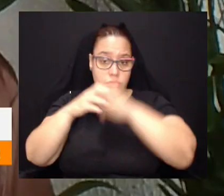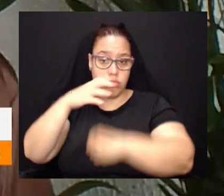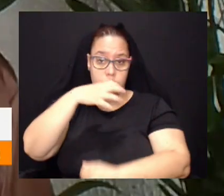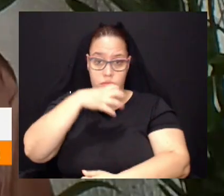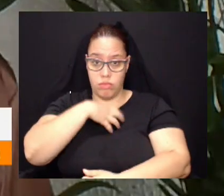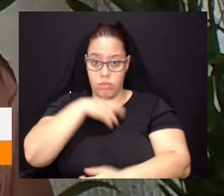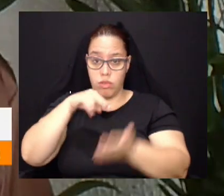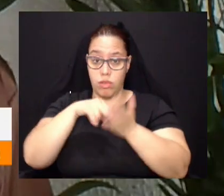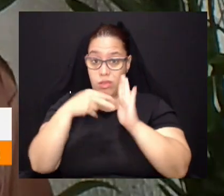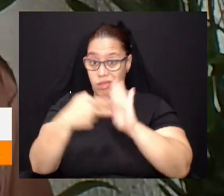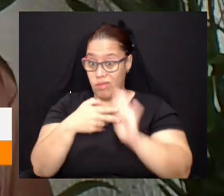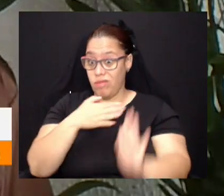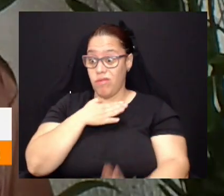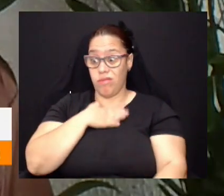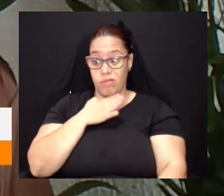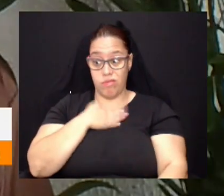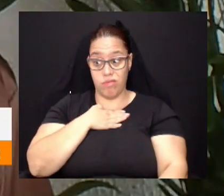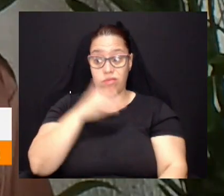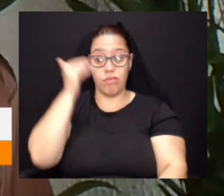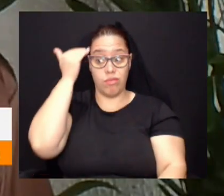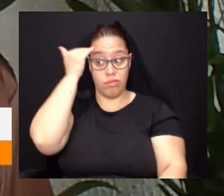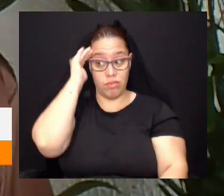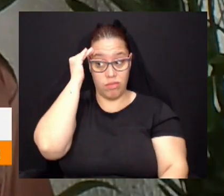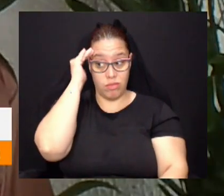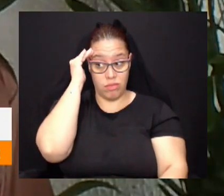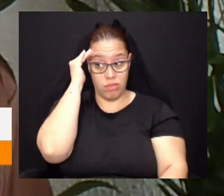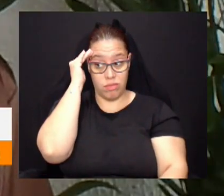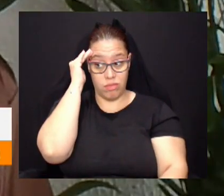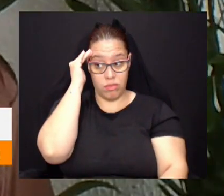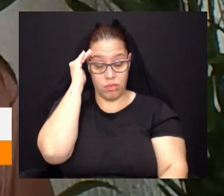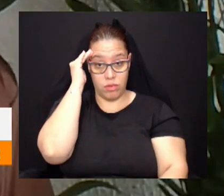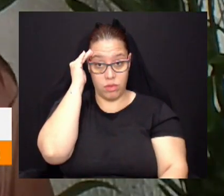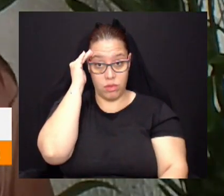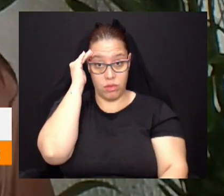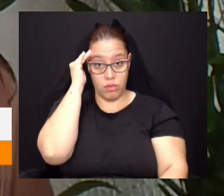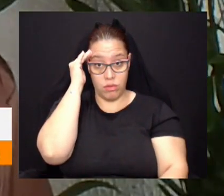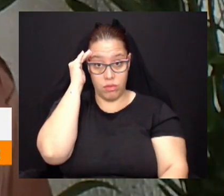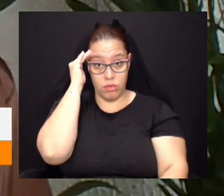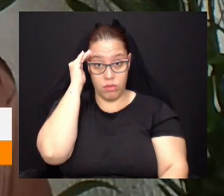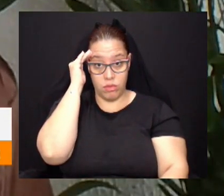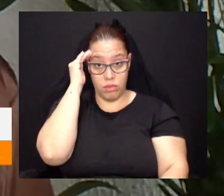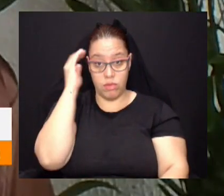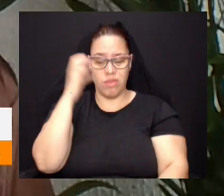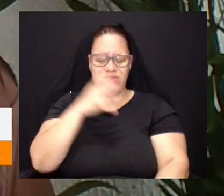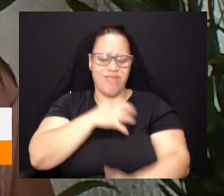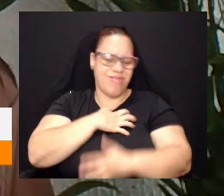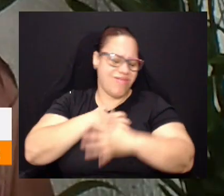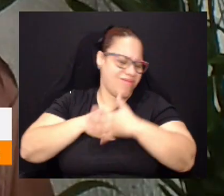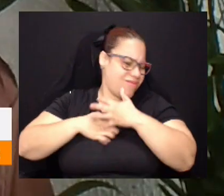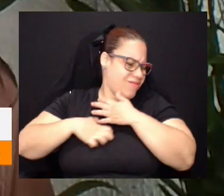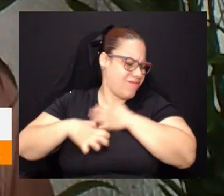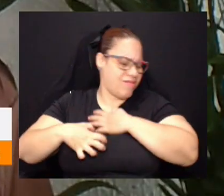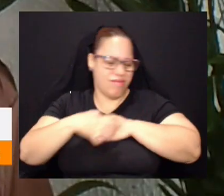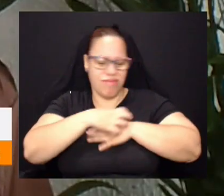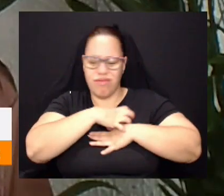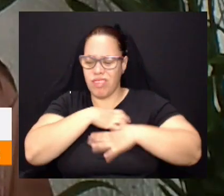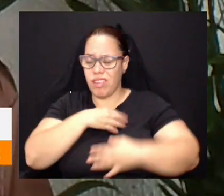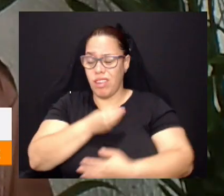mim e compreender que o luto, compreender que a angústia faz parte de um processo